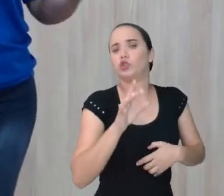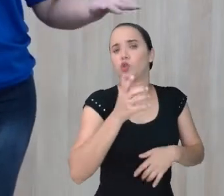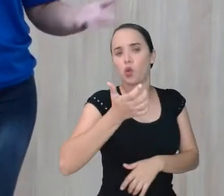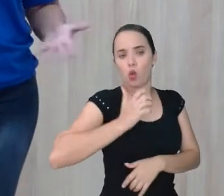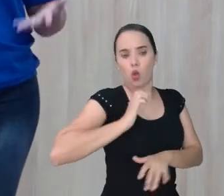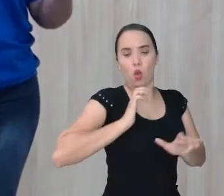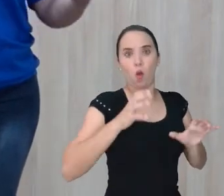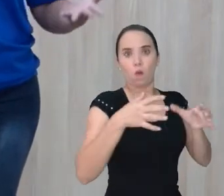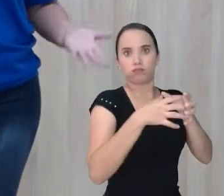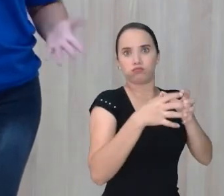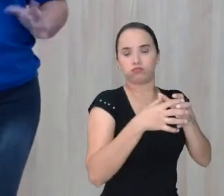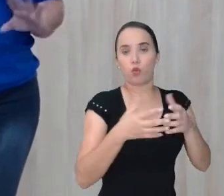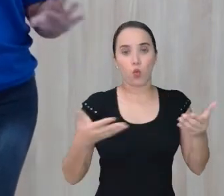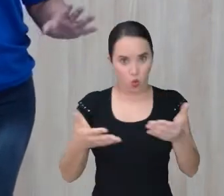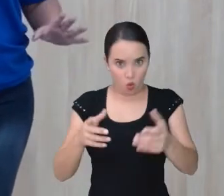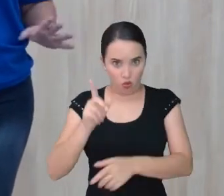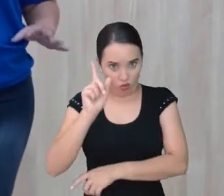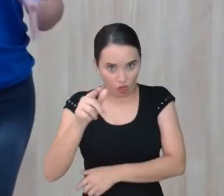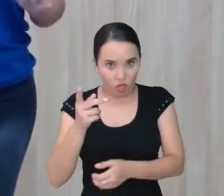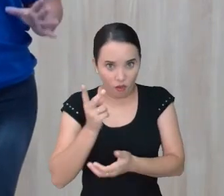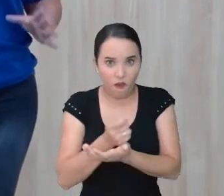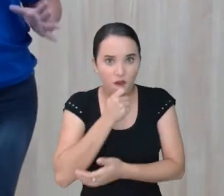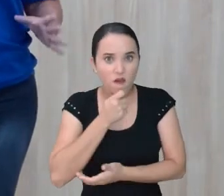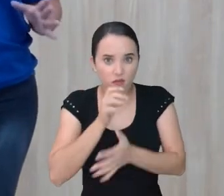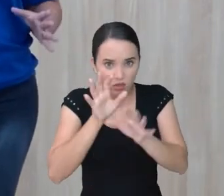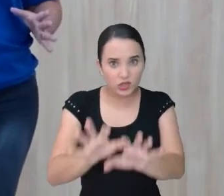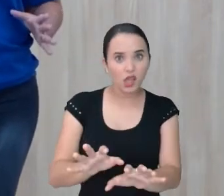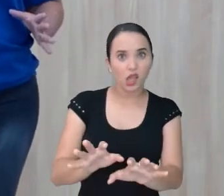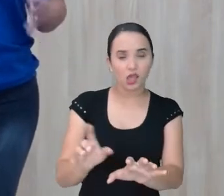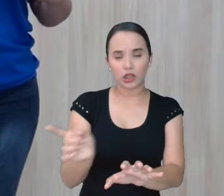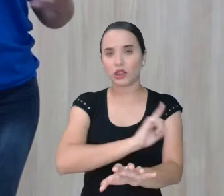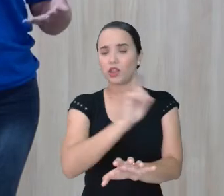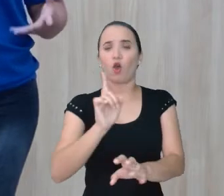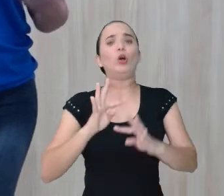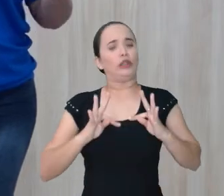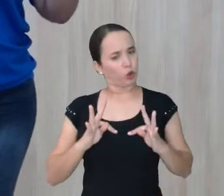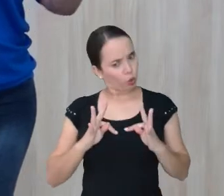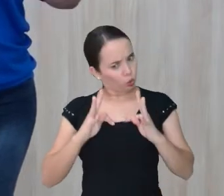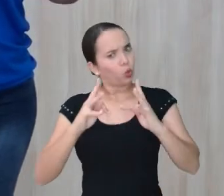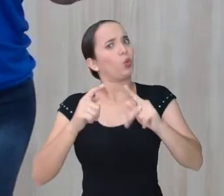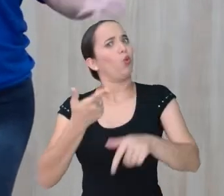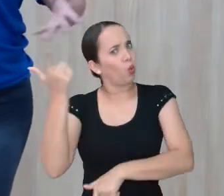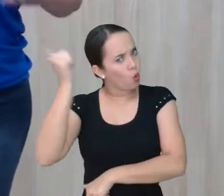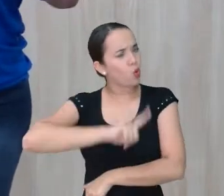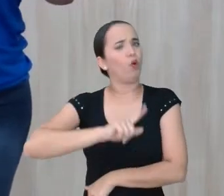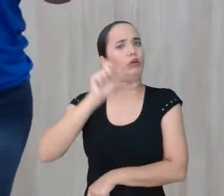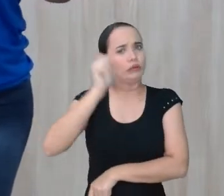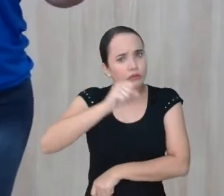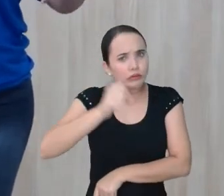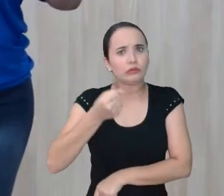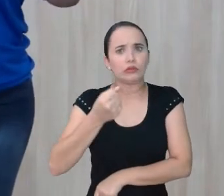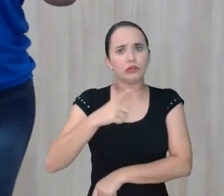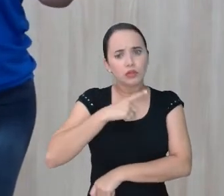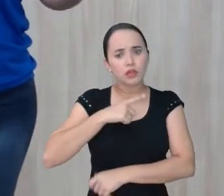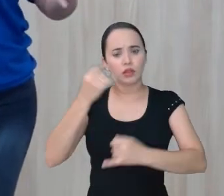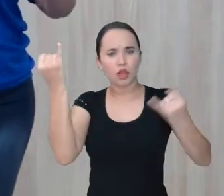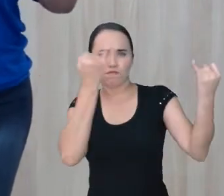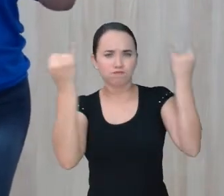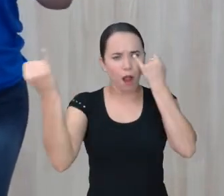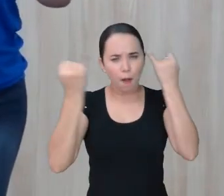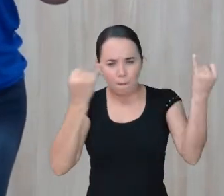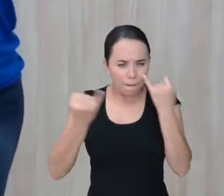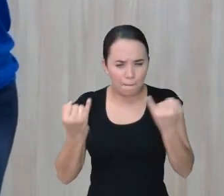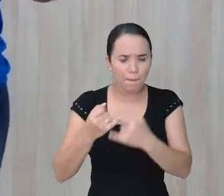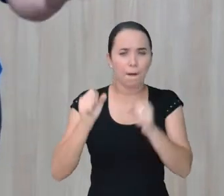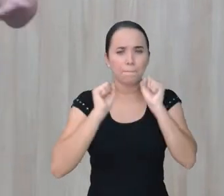a notícia chega para todo mundo, de alguma forma. Nem que seja no celular, na TV, numa